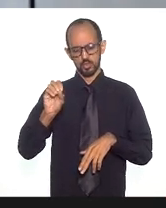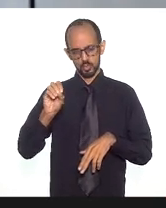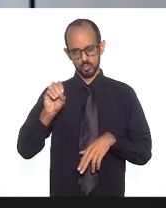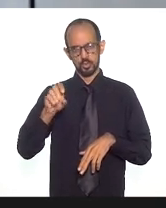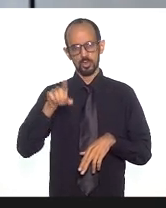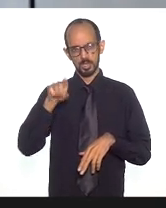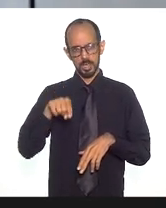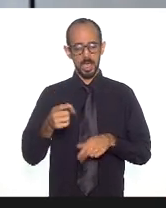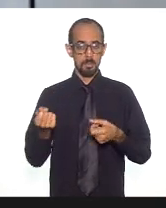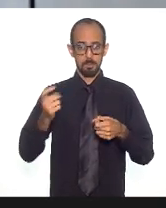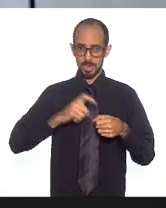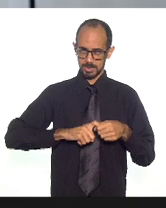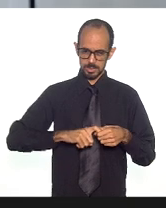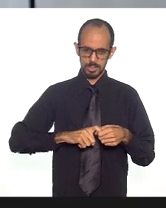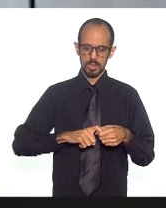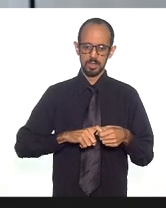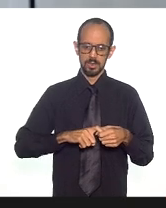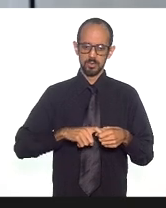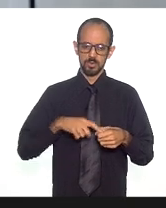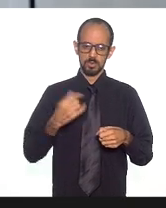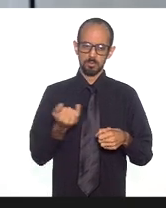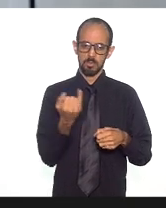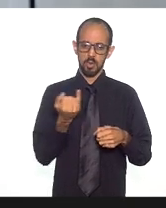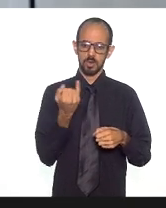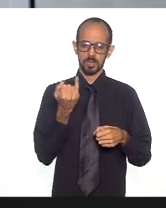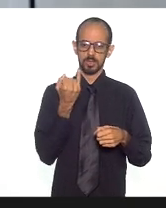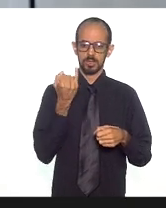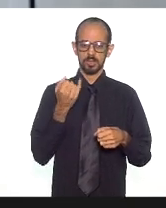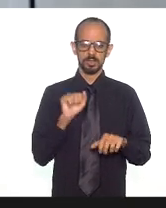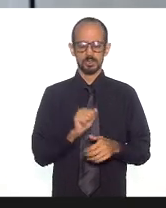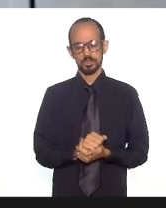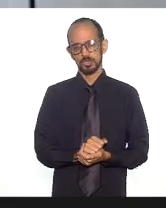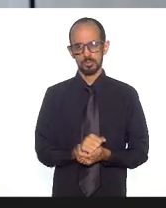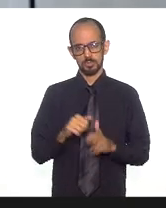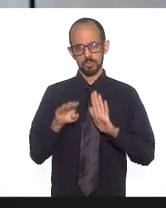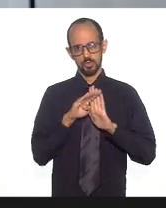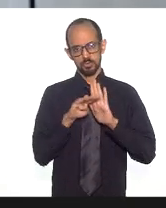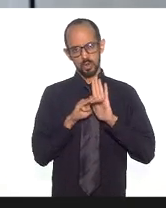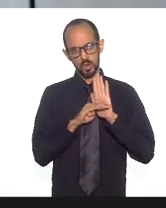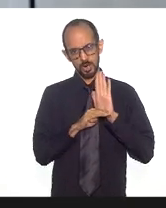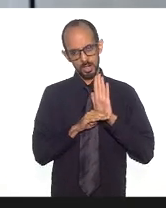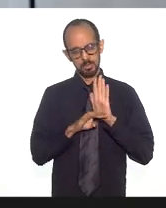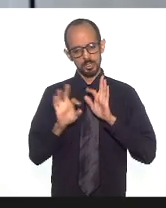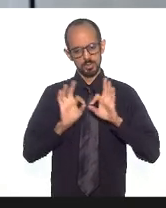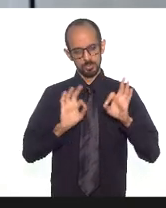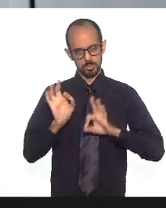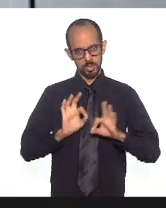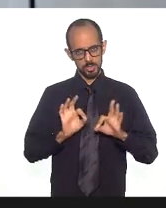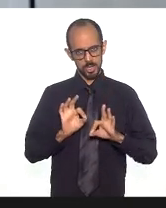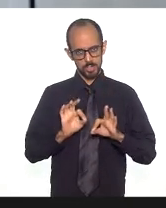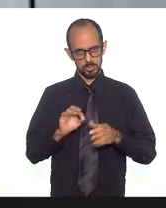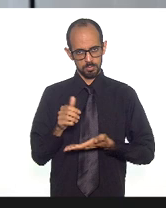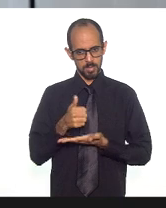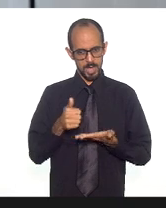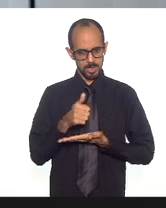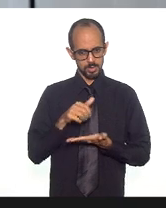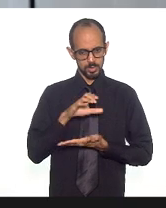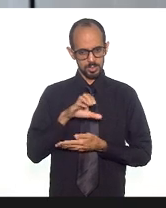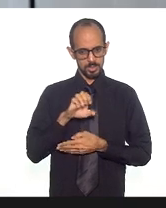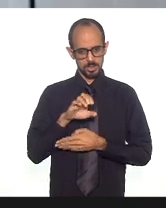parceiras e fundamentais para o desenvolvimento, né, dos programas e dos projetos mais essenciais da